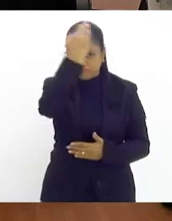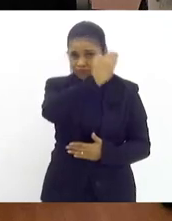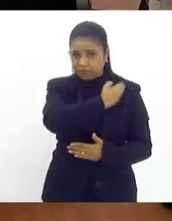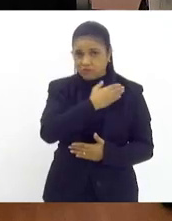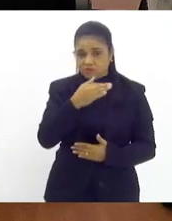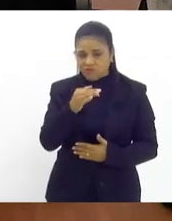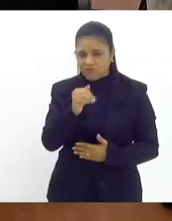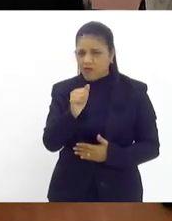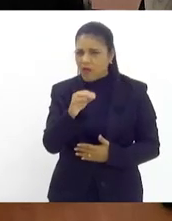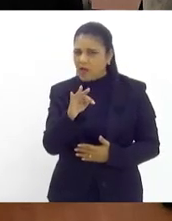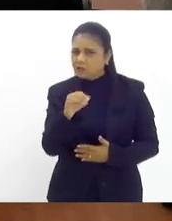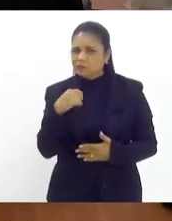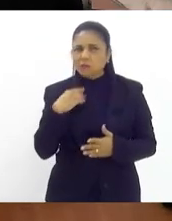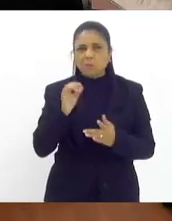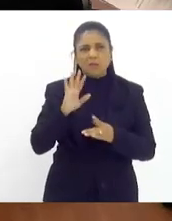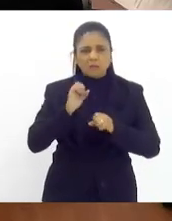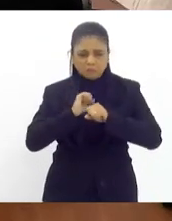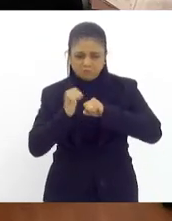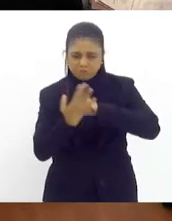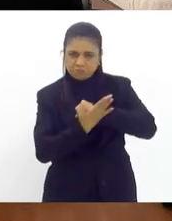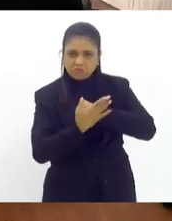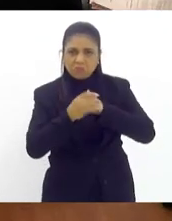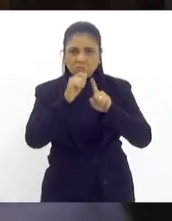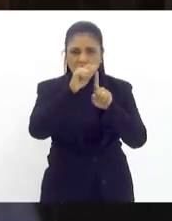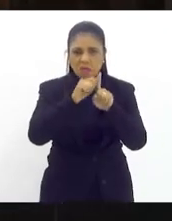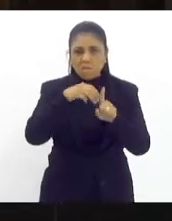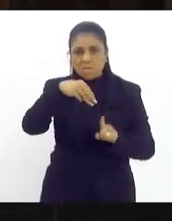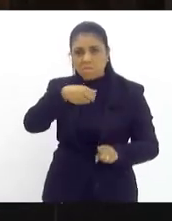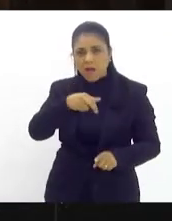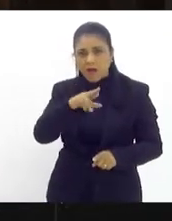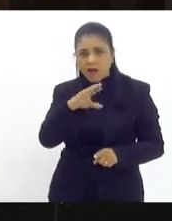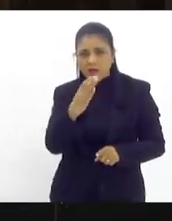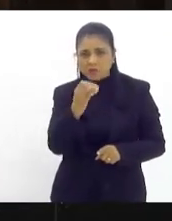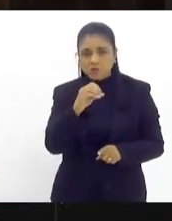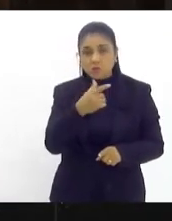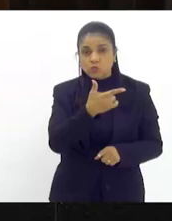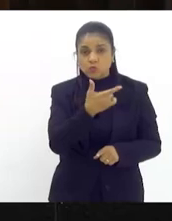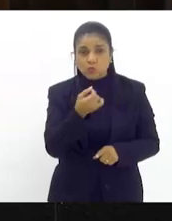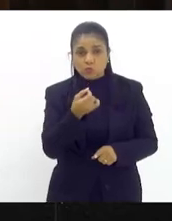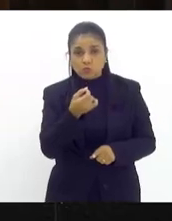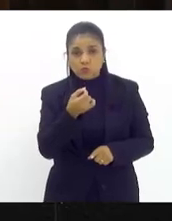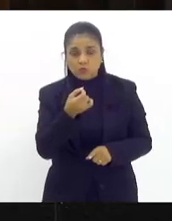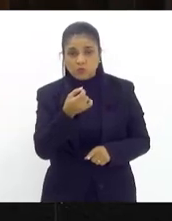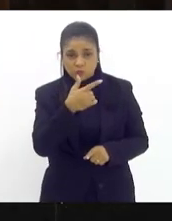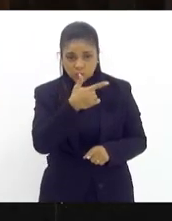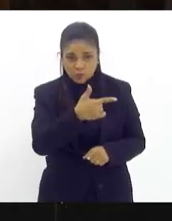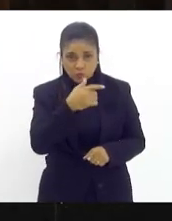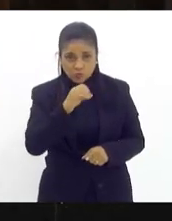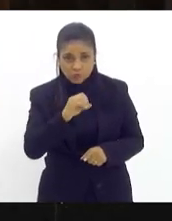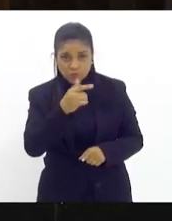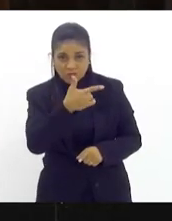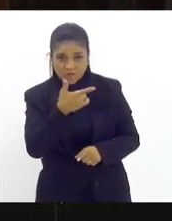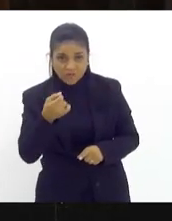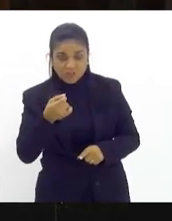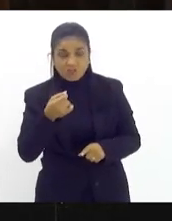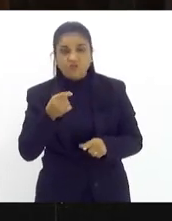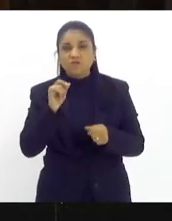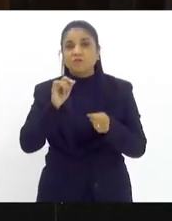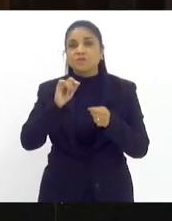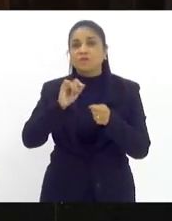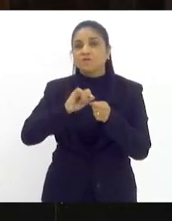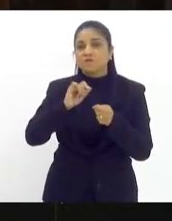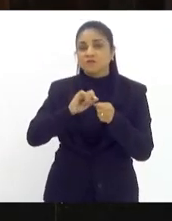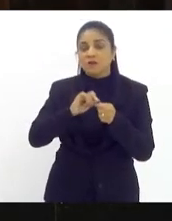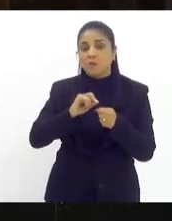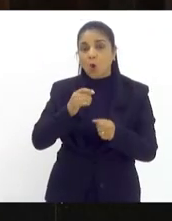de março de 2020 nós já fizemos lá oito milhões de pães e foram